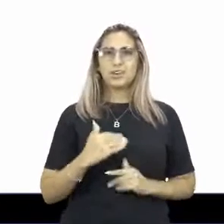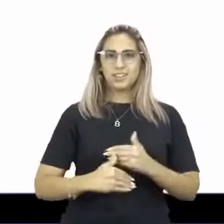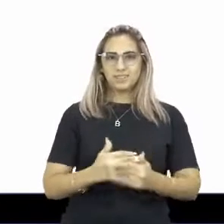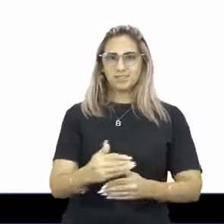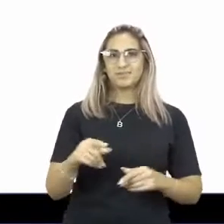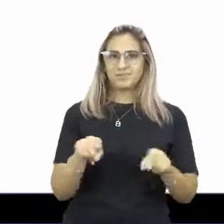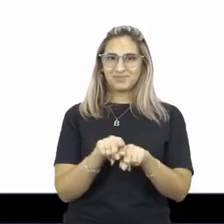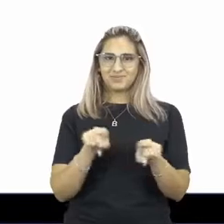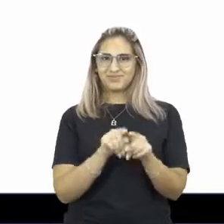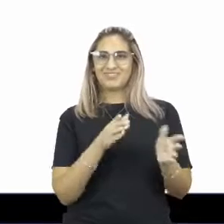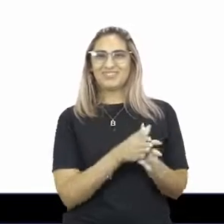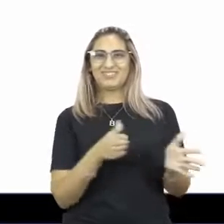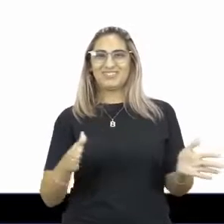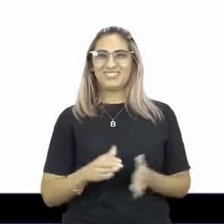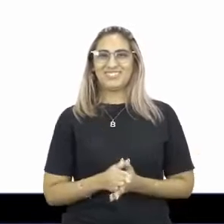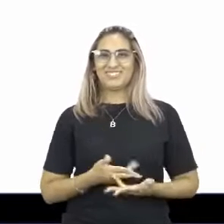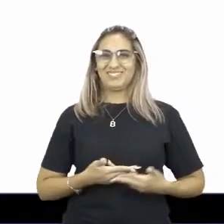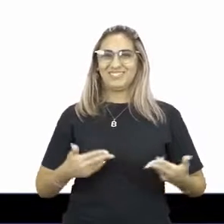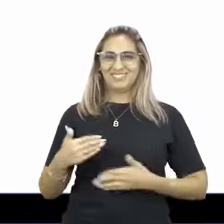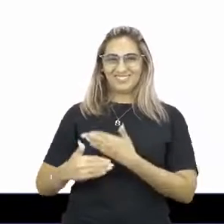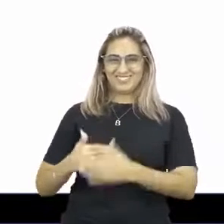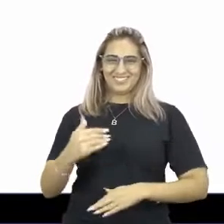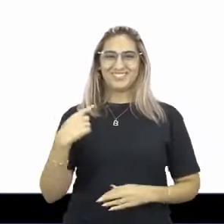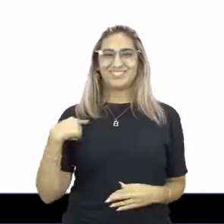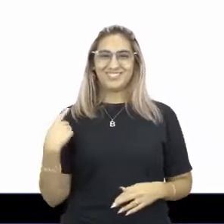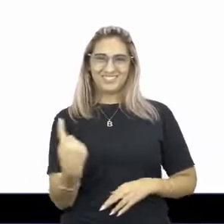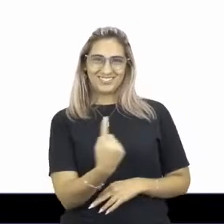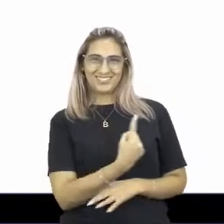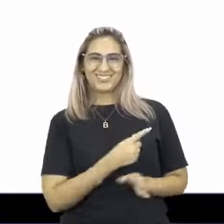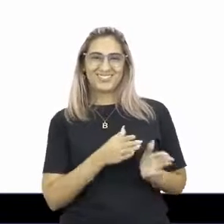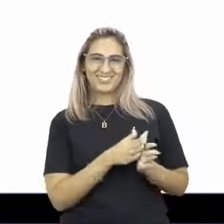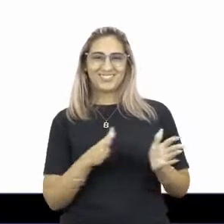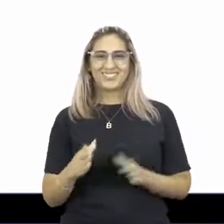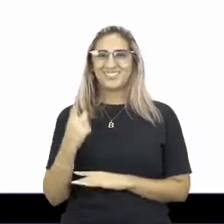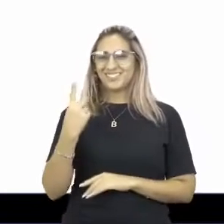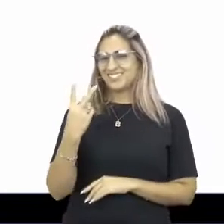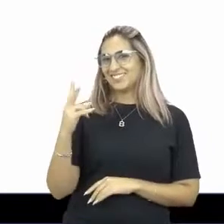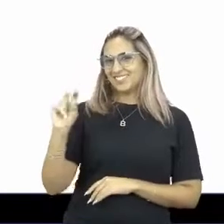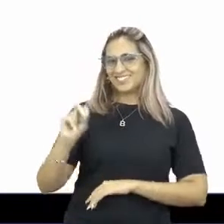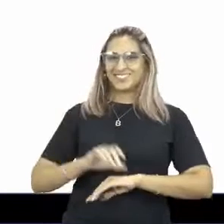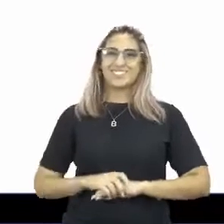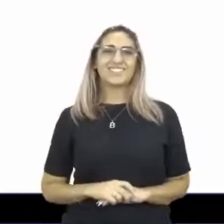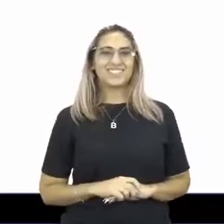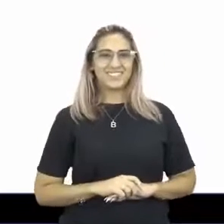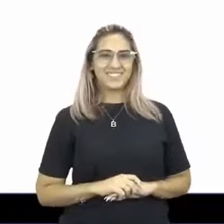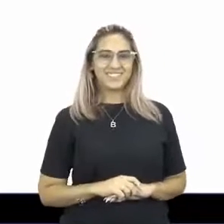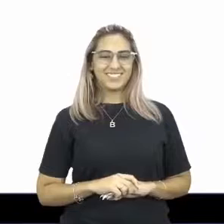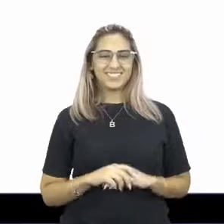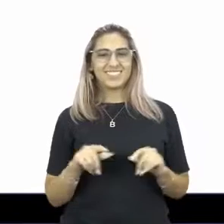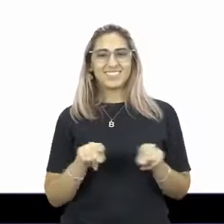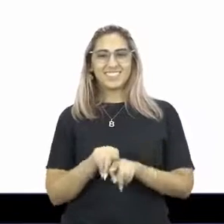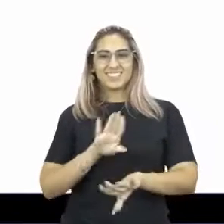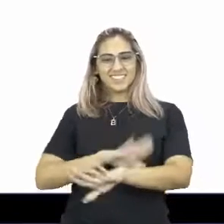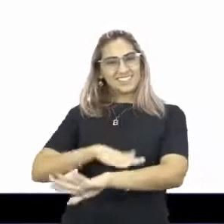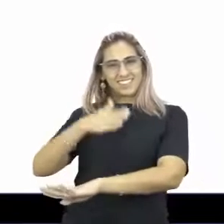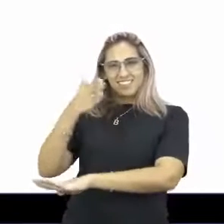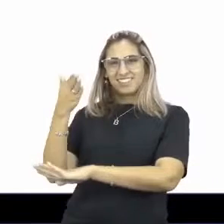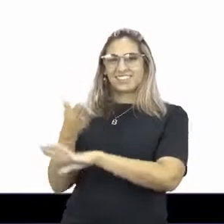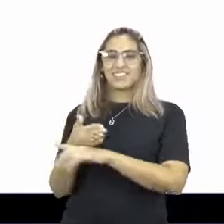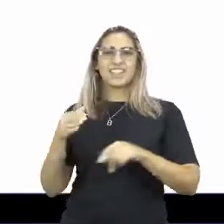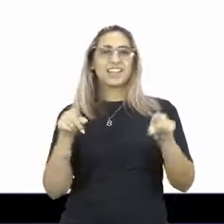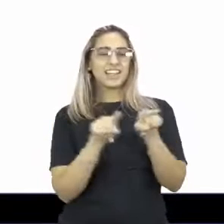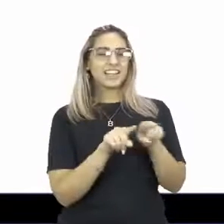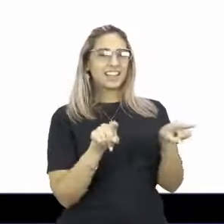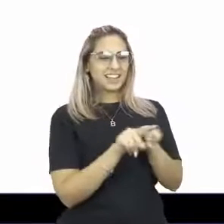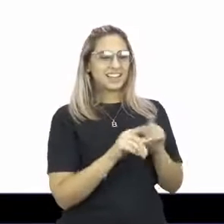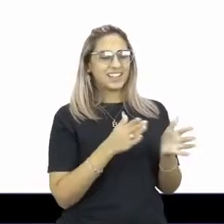exclusiva, também tem a gratificação de dedicação exclusiva, que é de 2.120, tá bom? Lembrando que na PEI somente